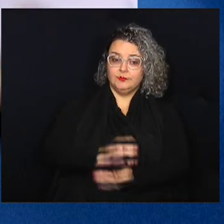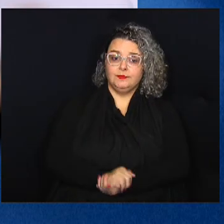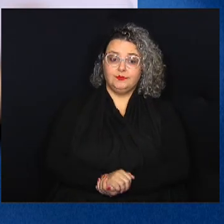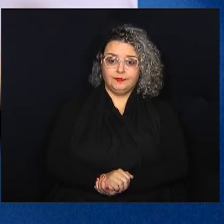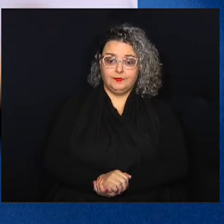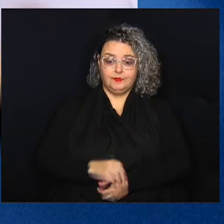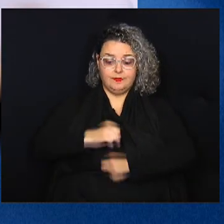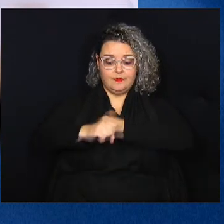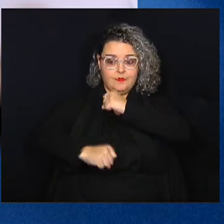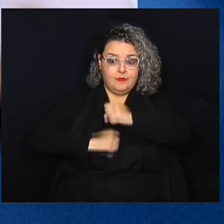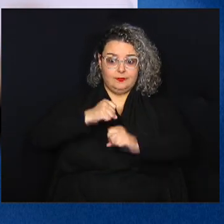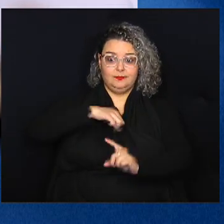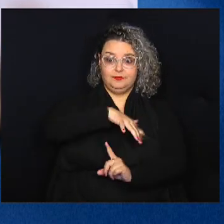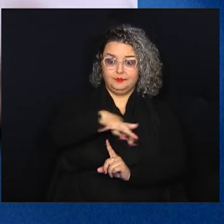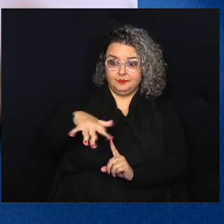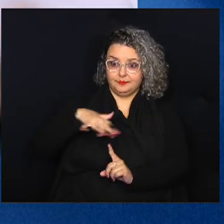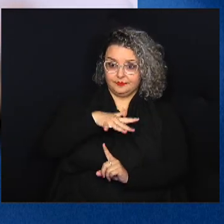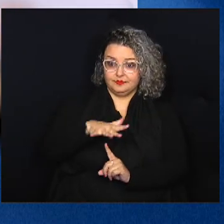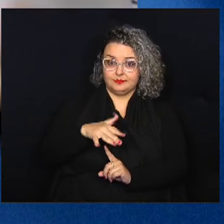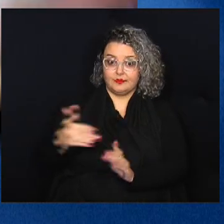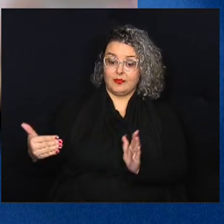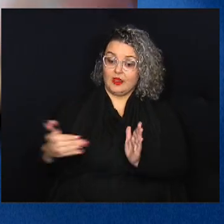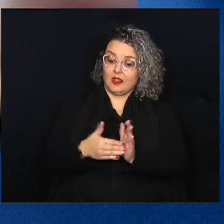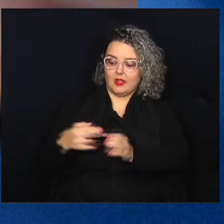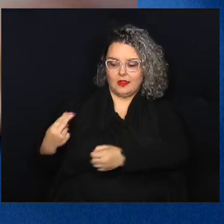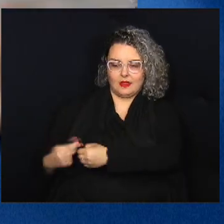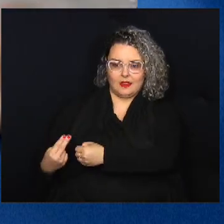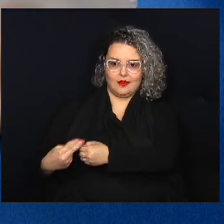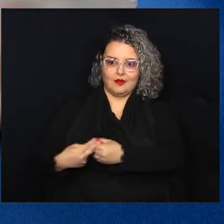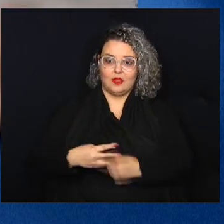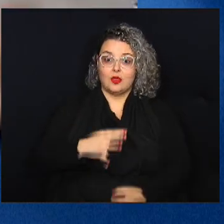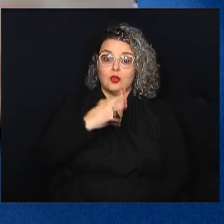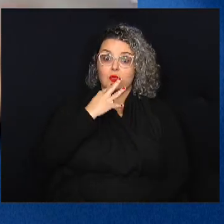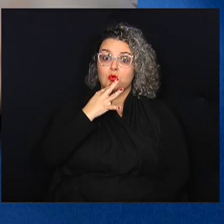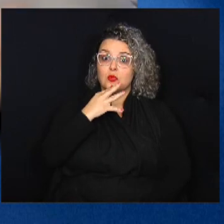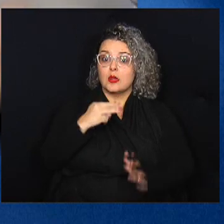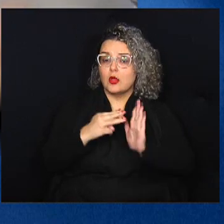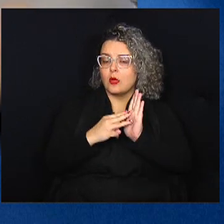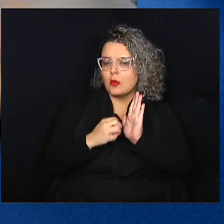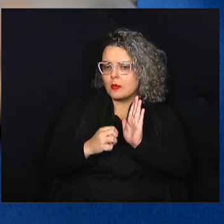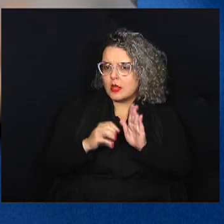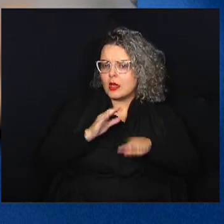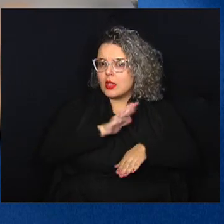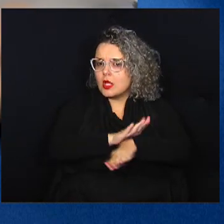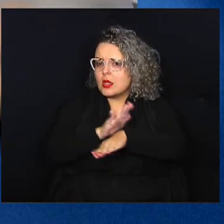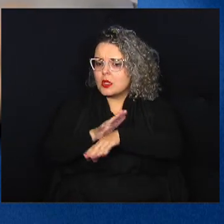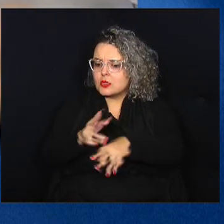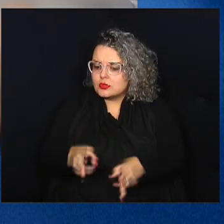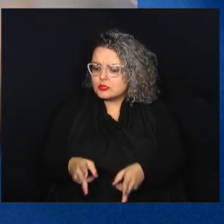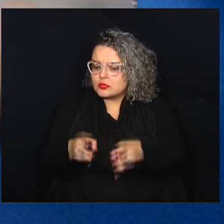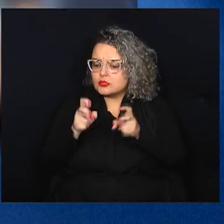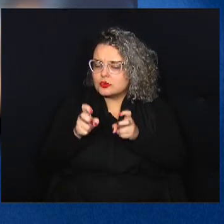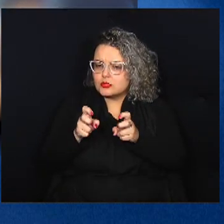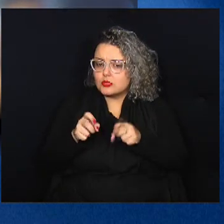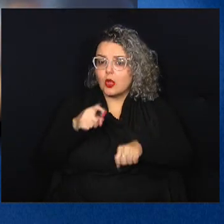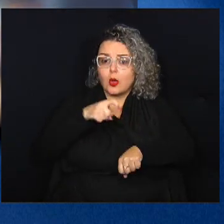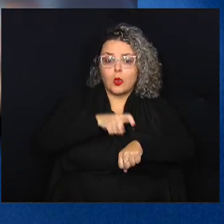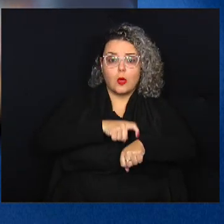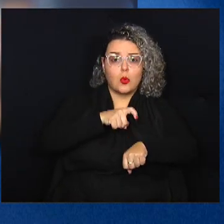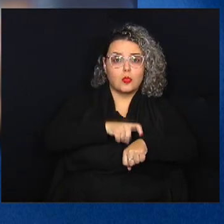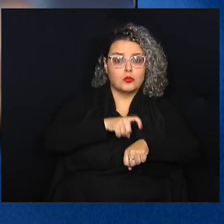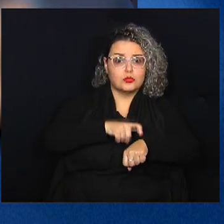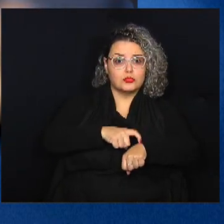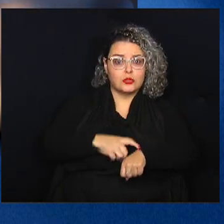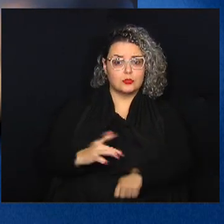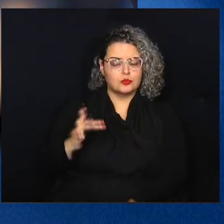quadro Giro Ambiental foi até a Unicamp conhecer método que ajuda a identificar o tempo de maturação